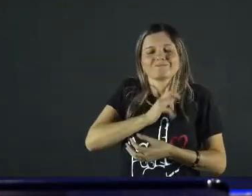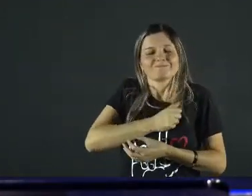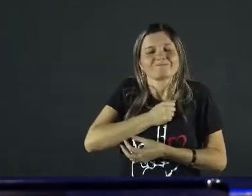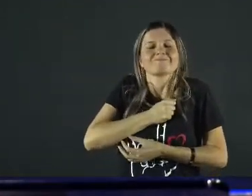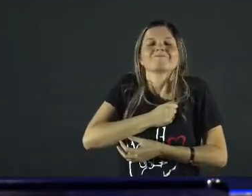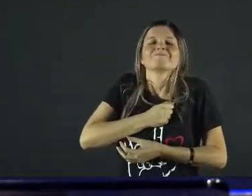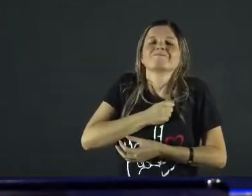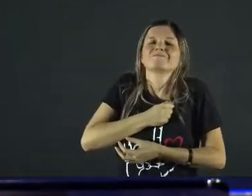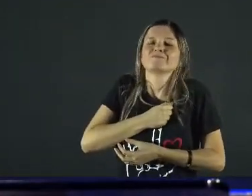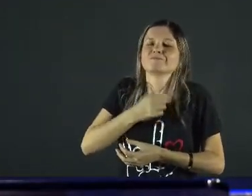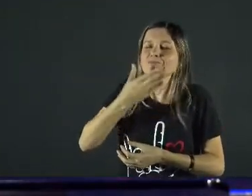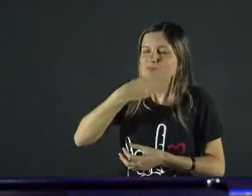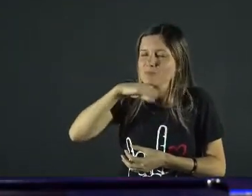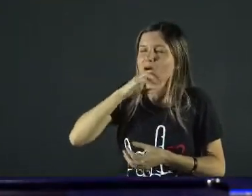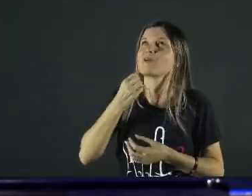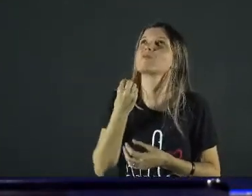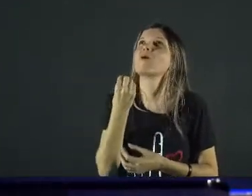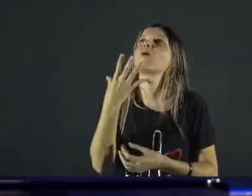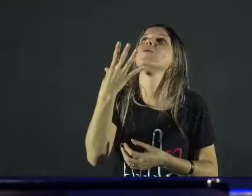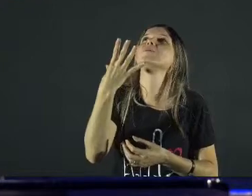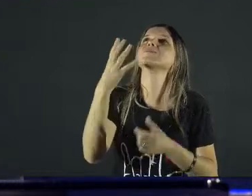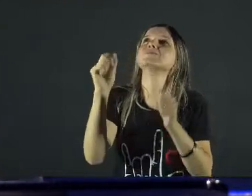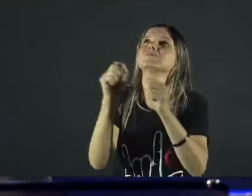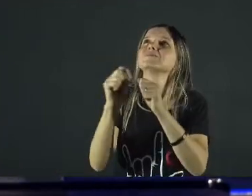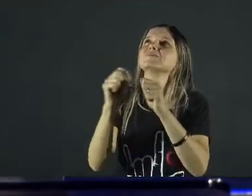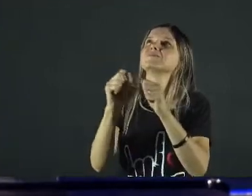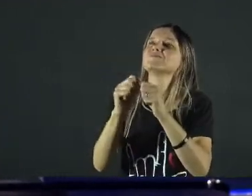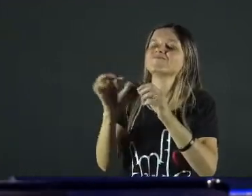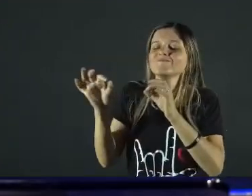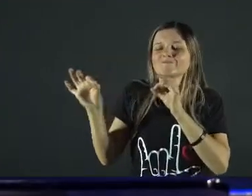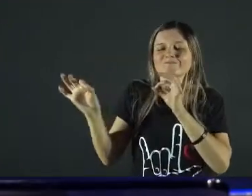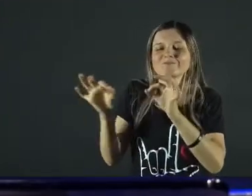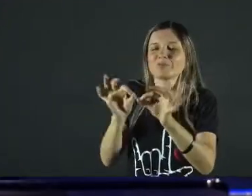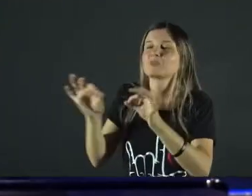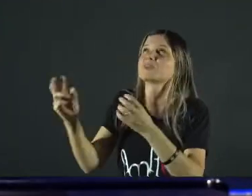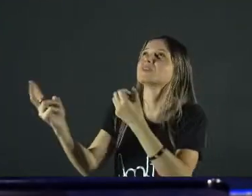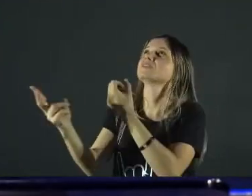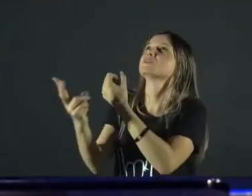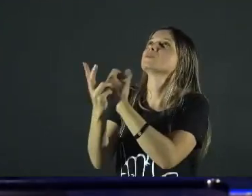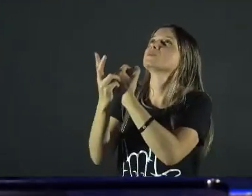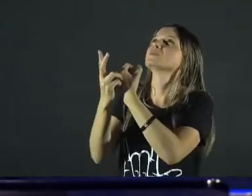Ele é, Ele faz questão de cuidar dos seus filhos.